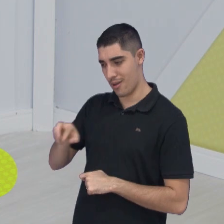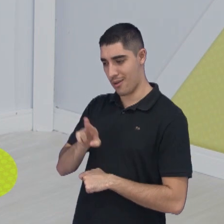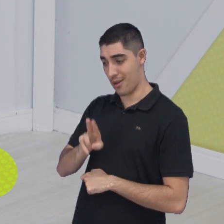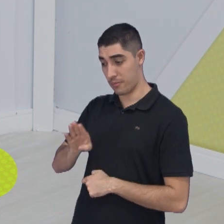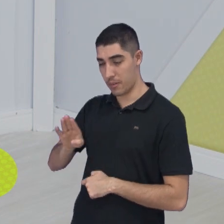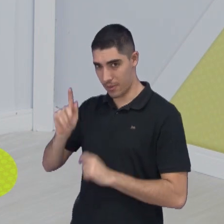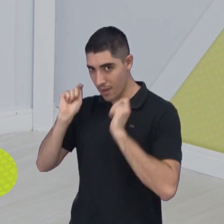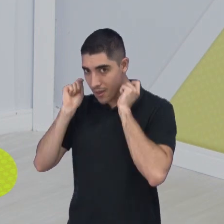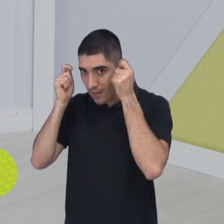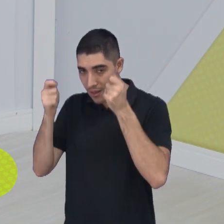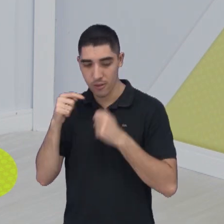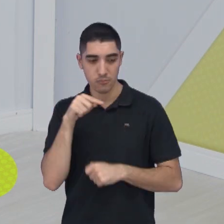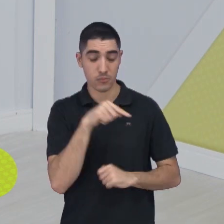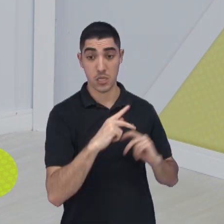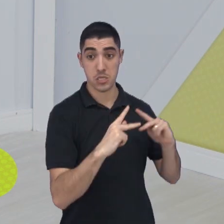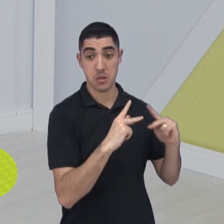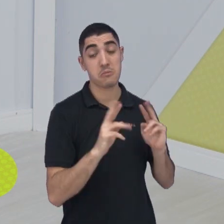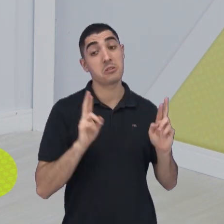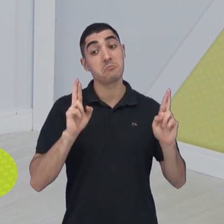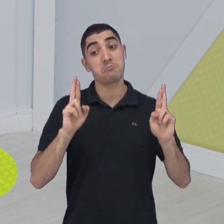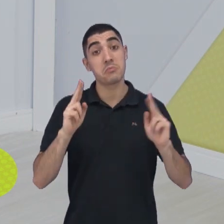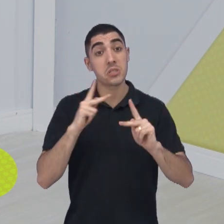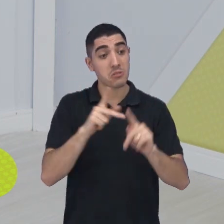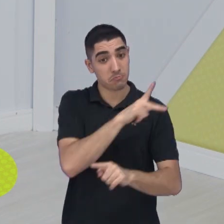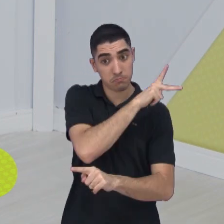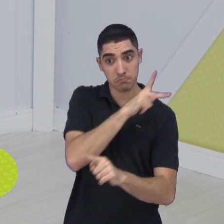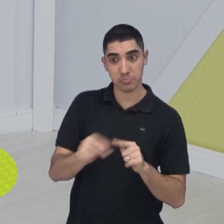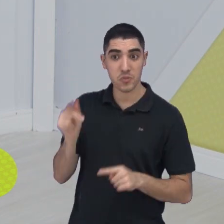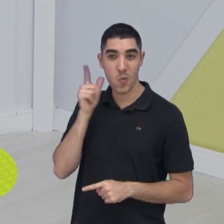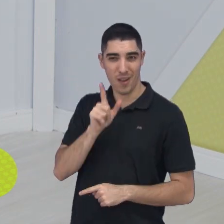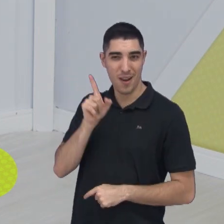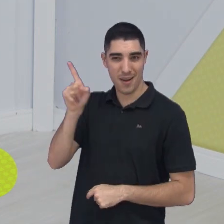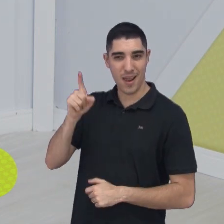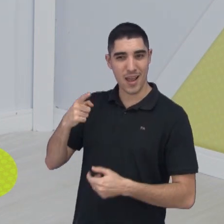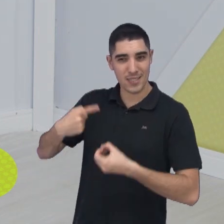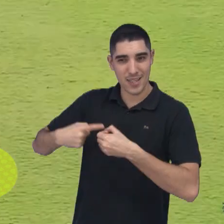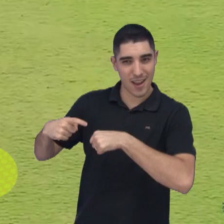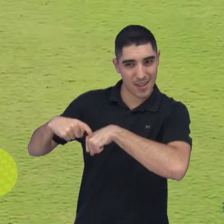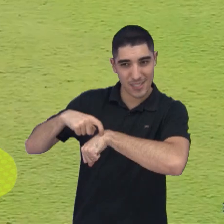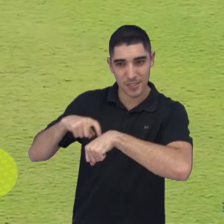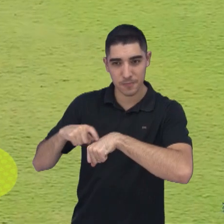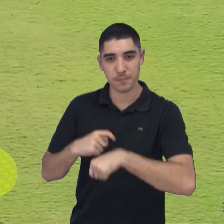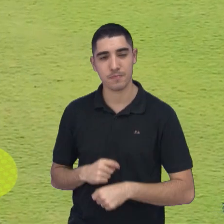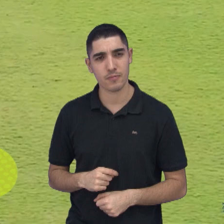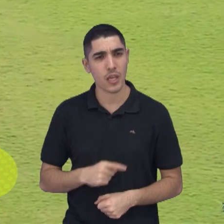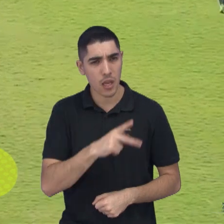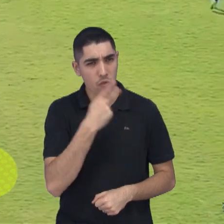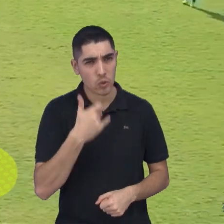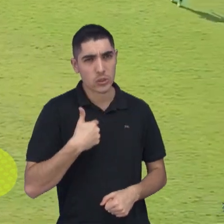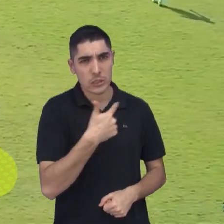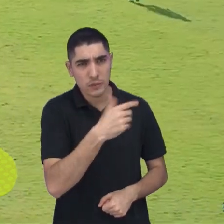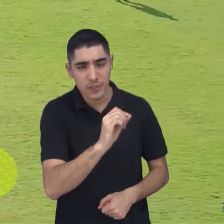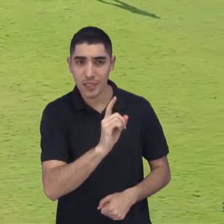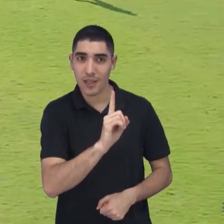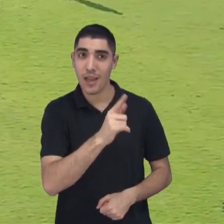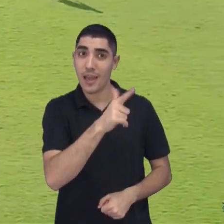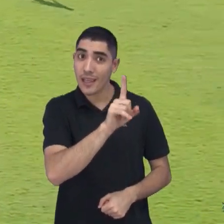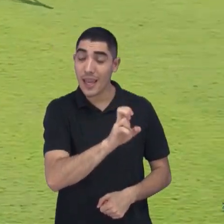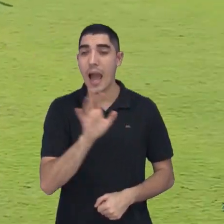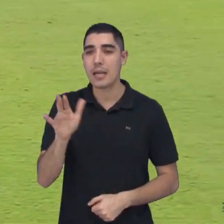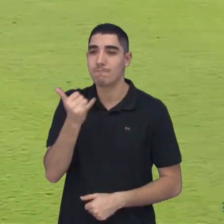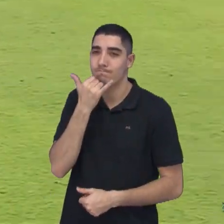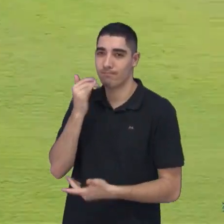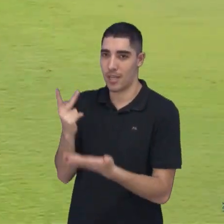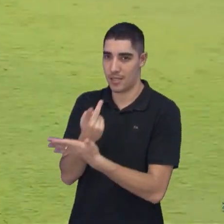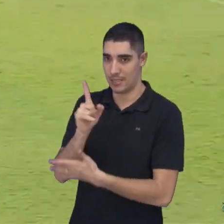São José não consegue trazer um bom resultado lá de Atibaia, Brunão. Você falou sub-20, eu até tomei um susto, é sub-15, perdão. E é um jogo difícil para